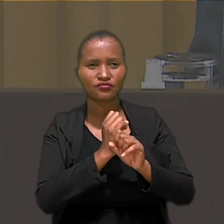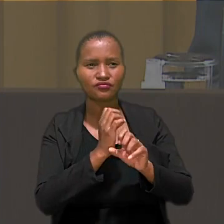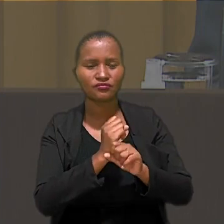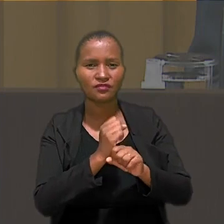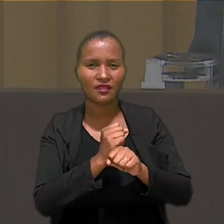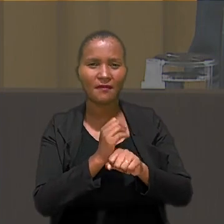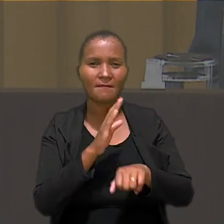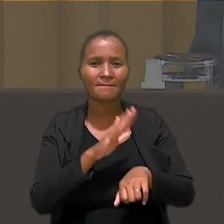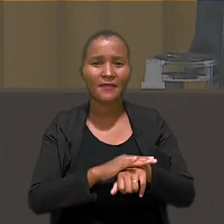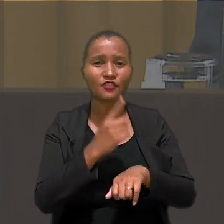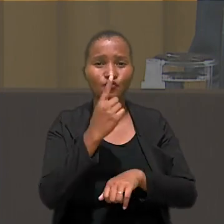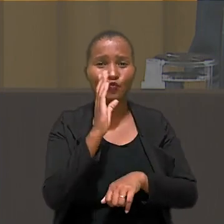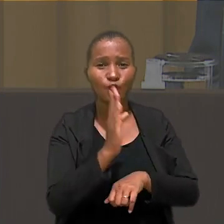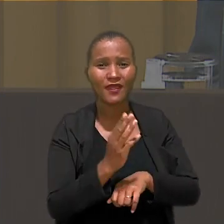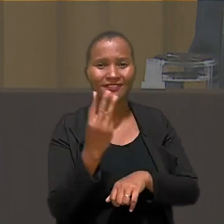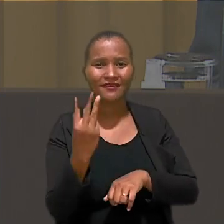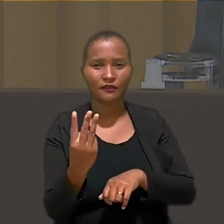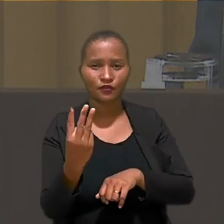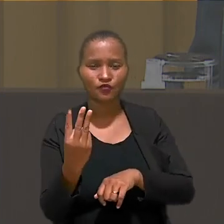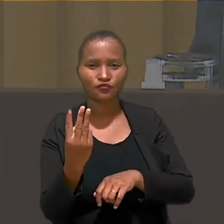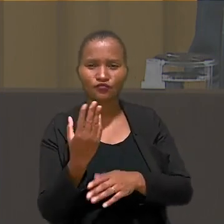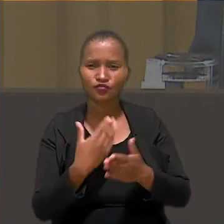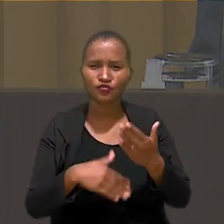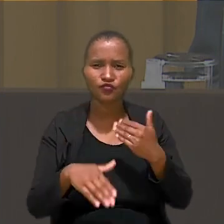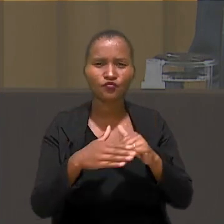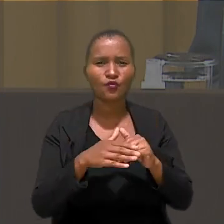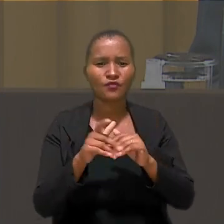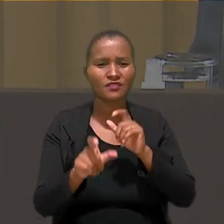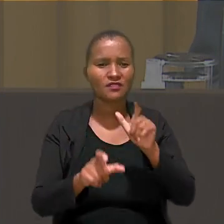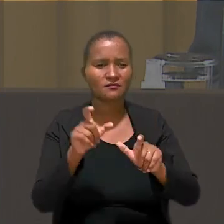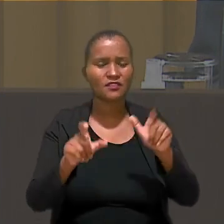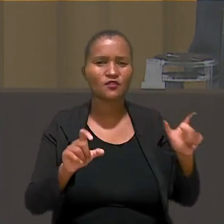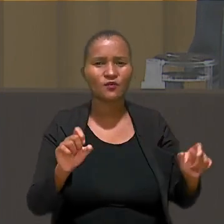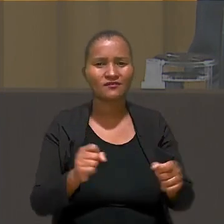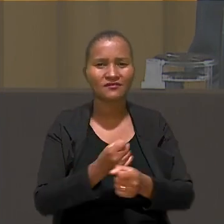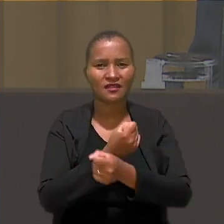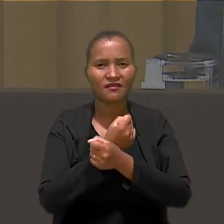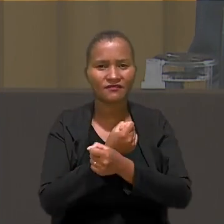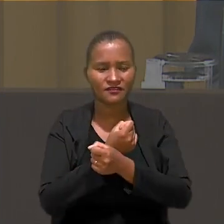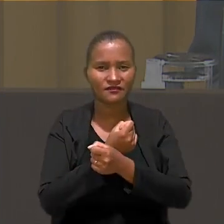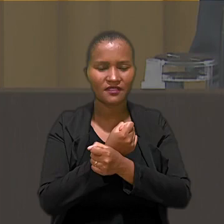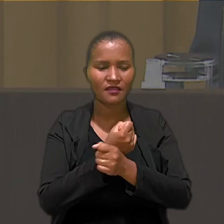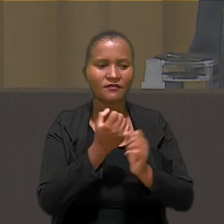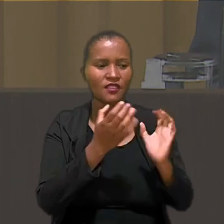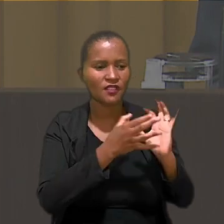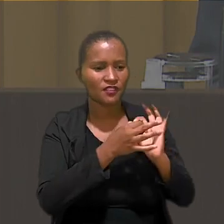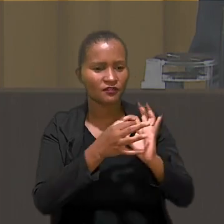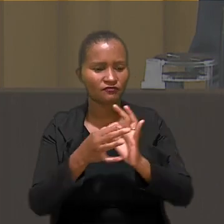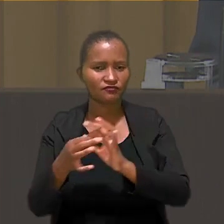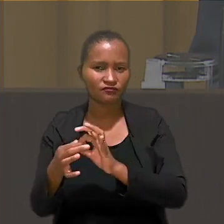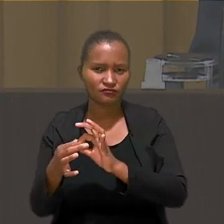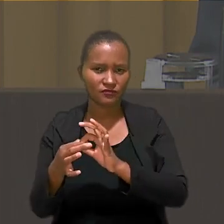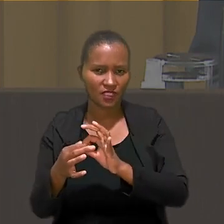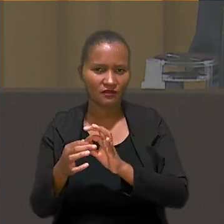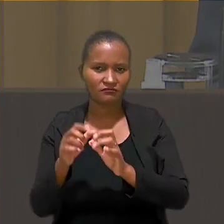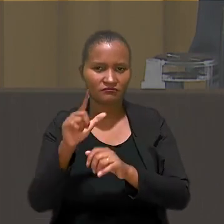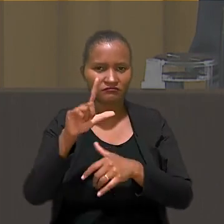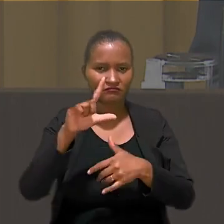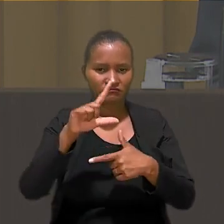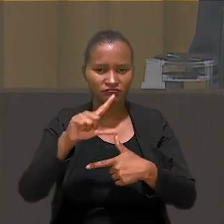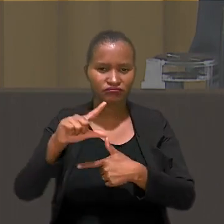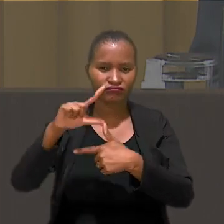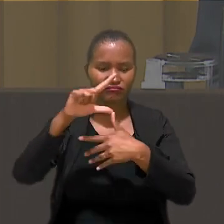o equivalente a mais de 1/3 de todo o tráfico de pessoas escravizadas. Nesse contexto